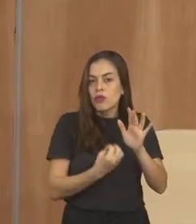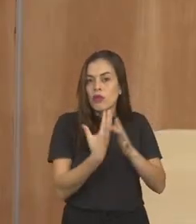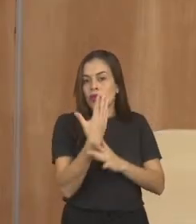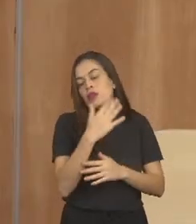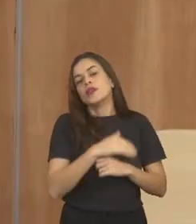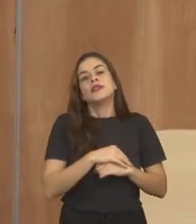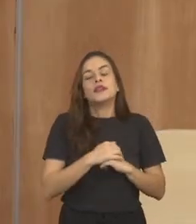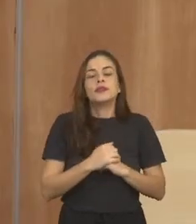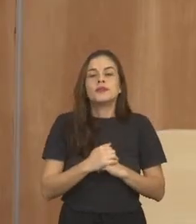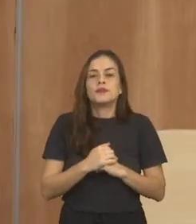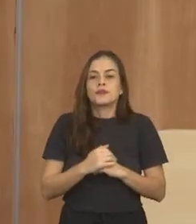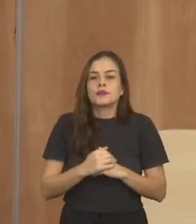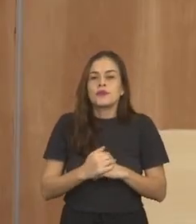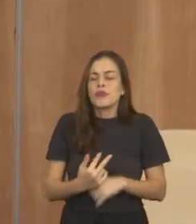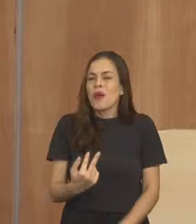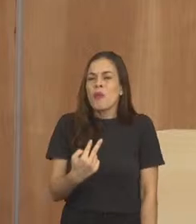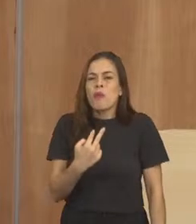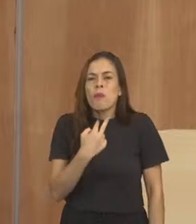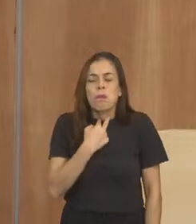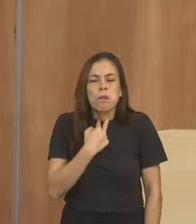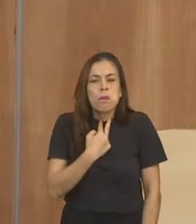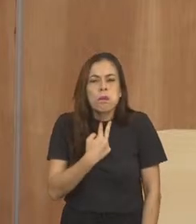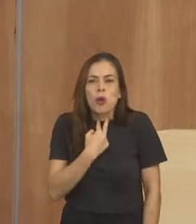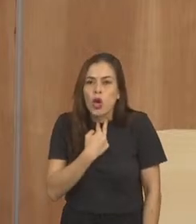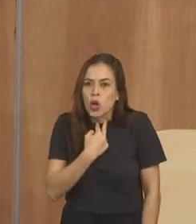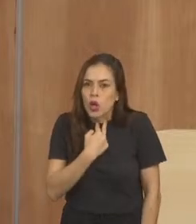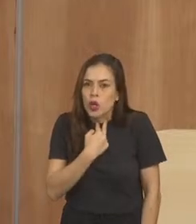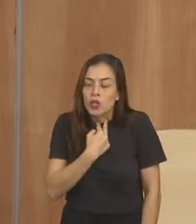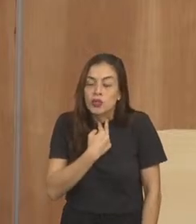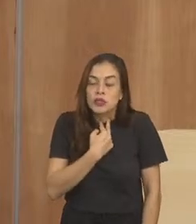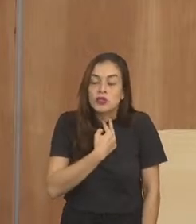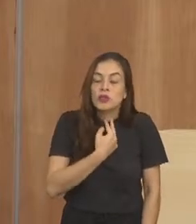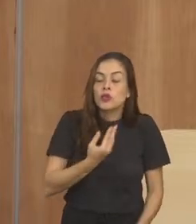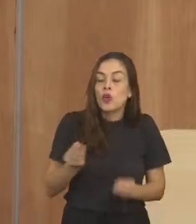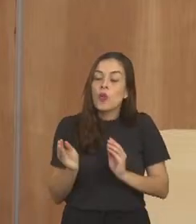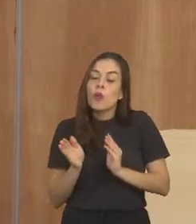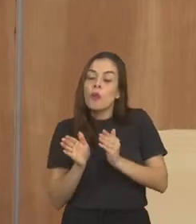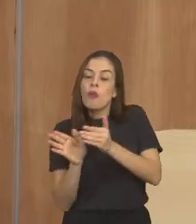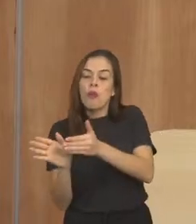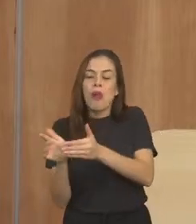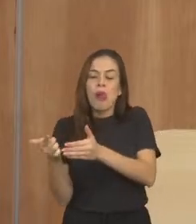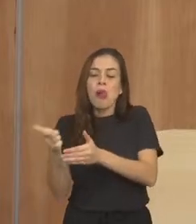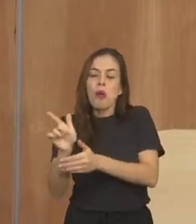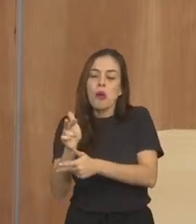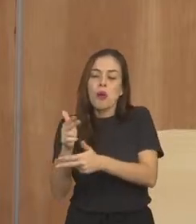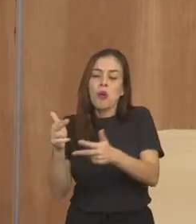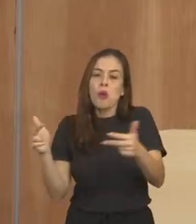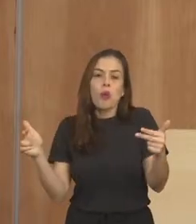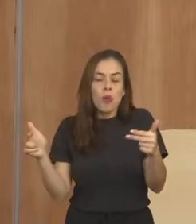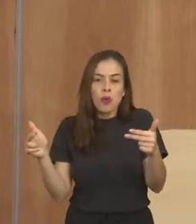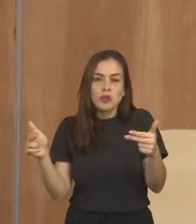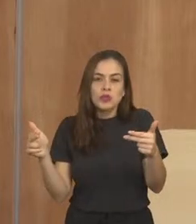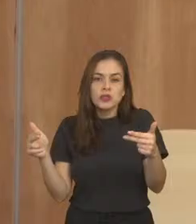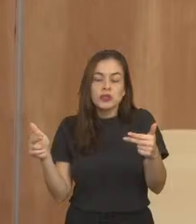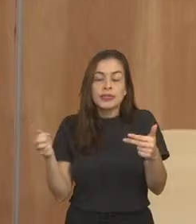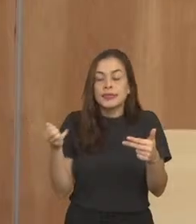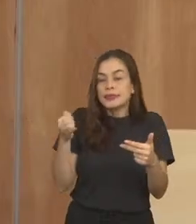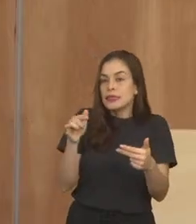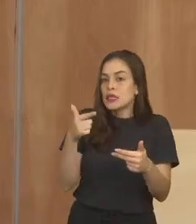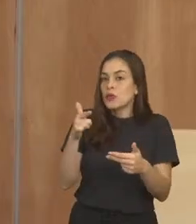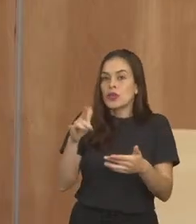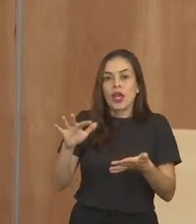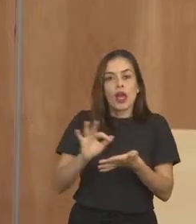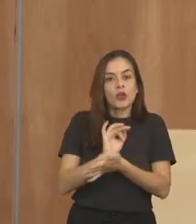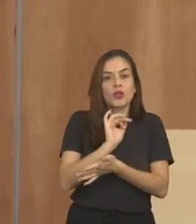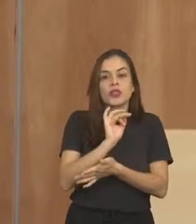aprovado, sendo proibida a destinação para outras finalidades, sem prévia autorização